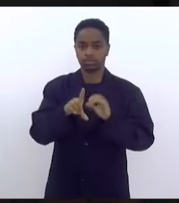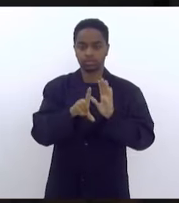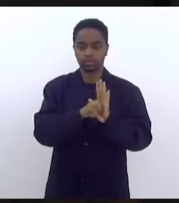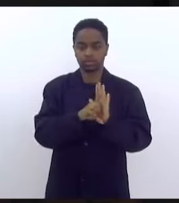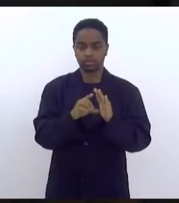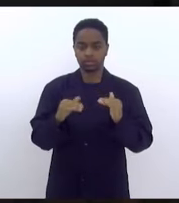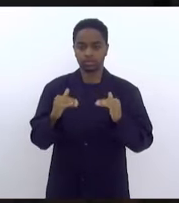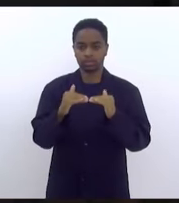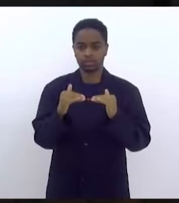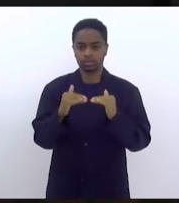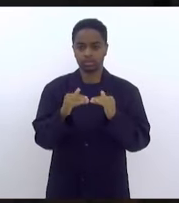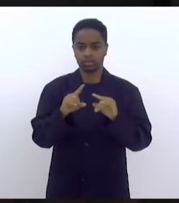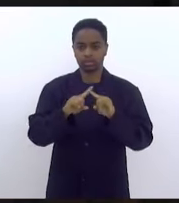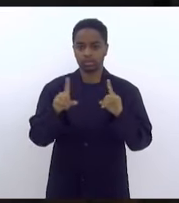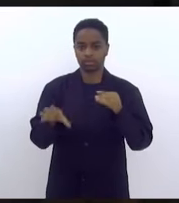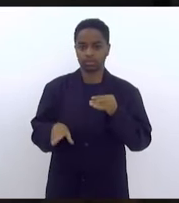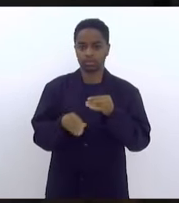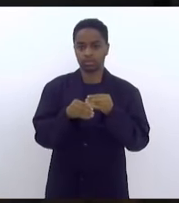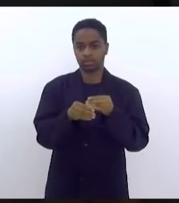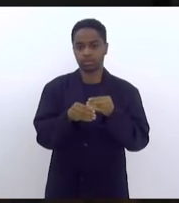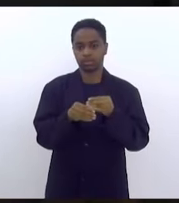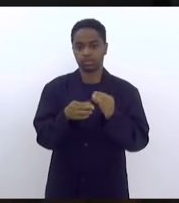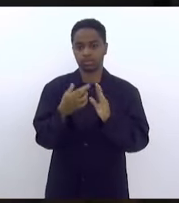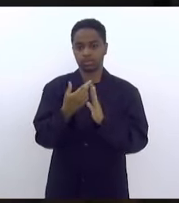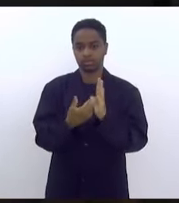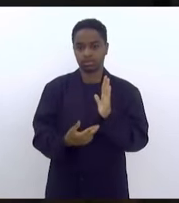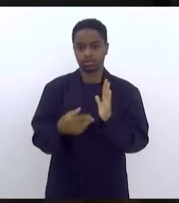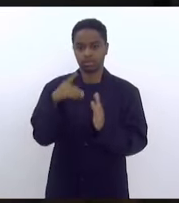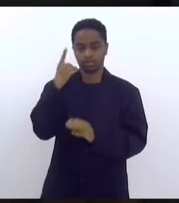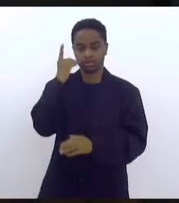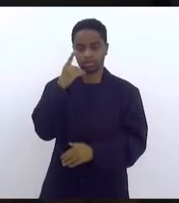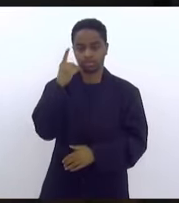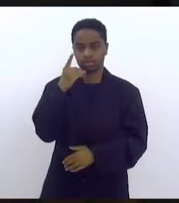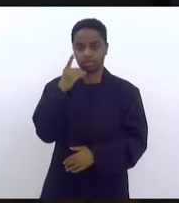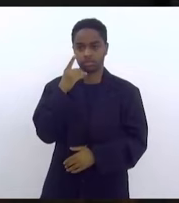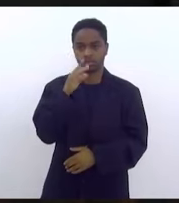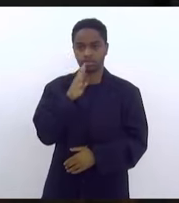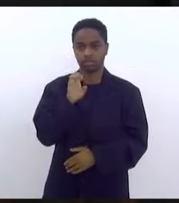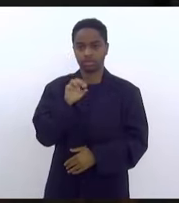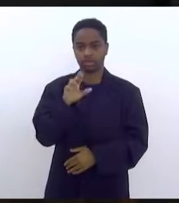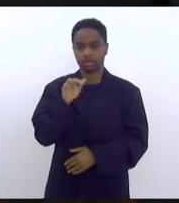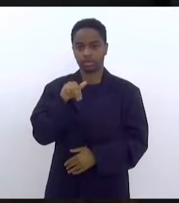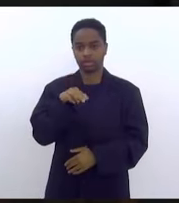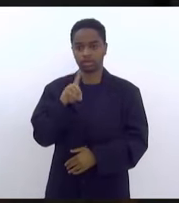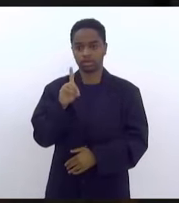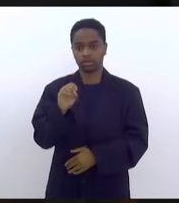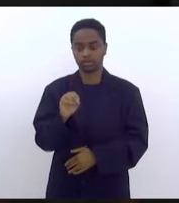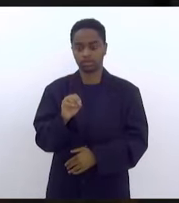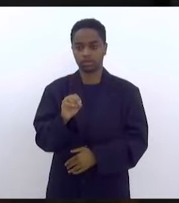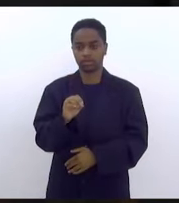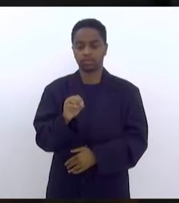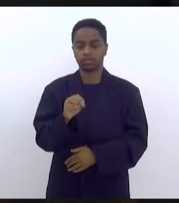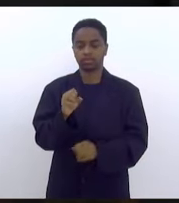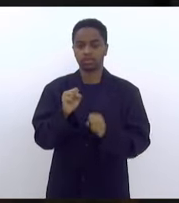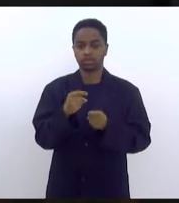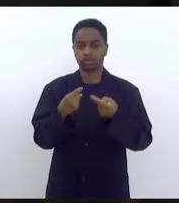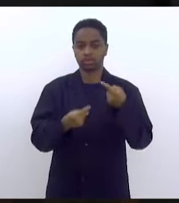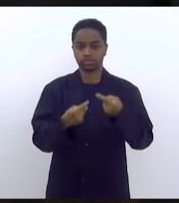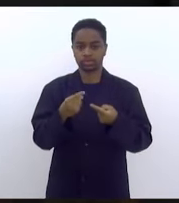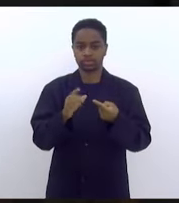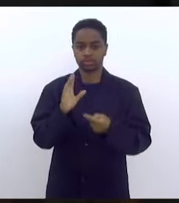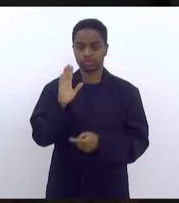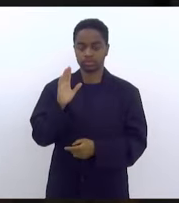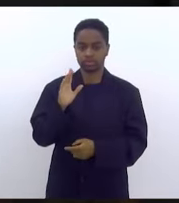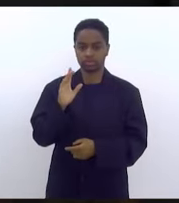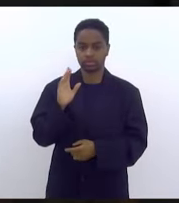Legislativas favorável, com emenda, relator, deputado subtenente Bernardo. Em discussão, para discutir,